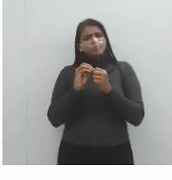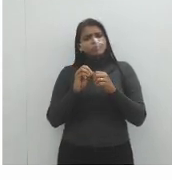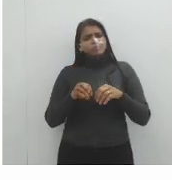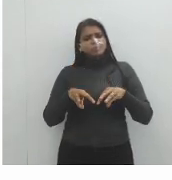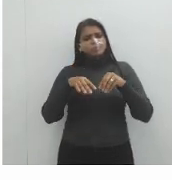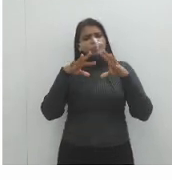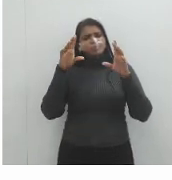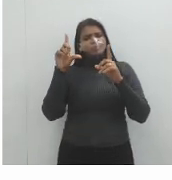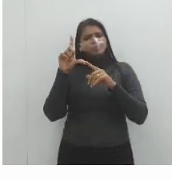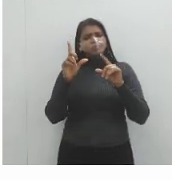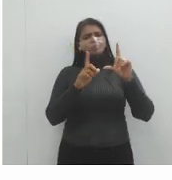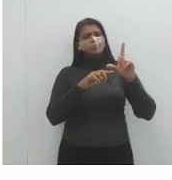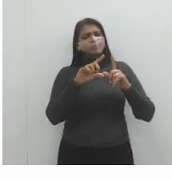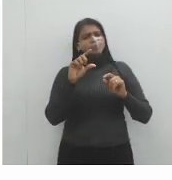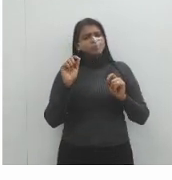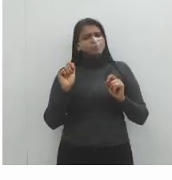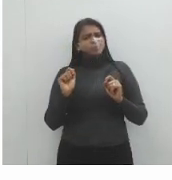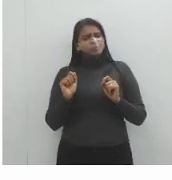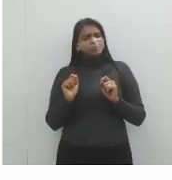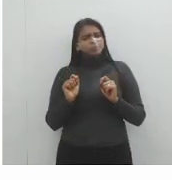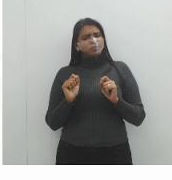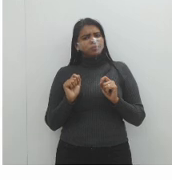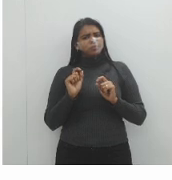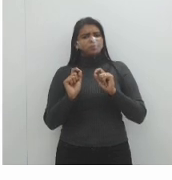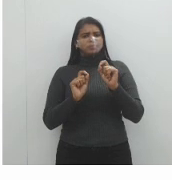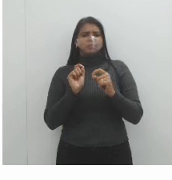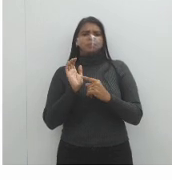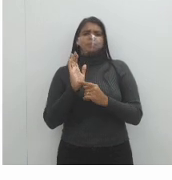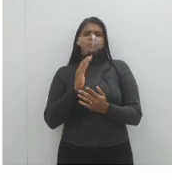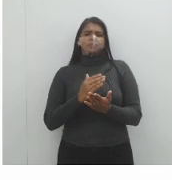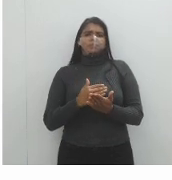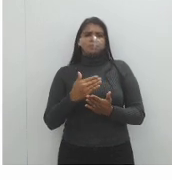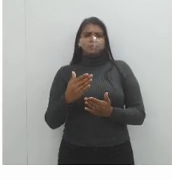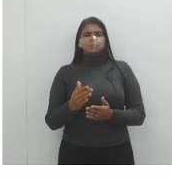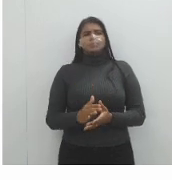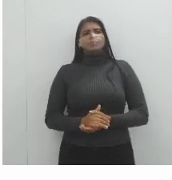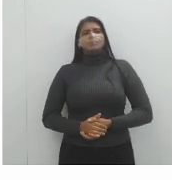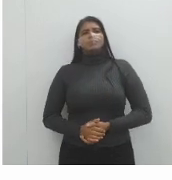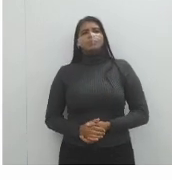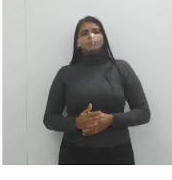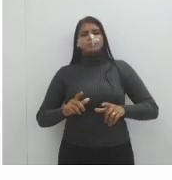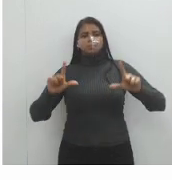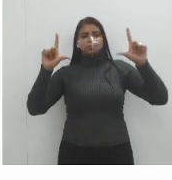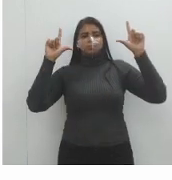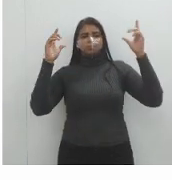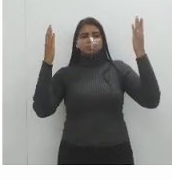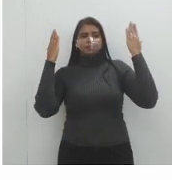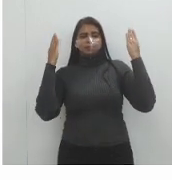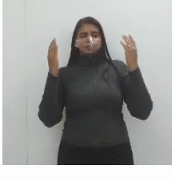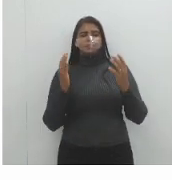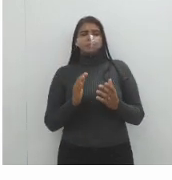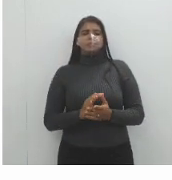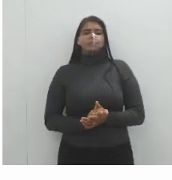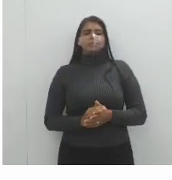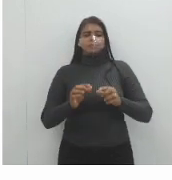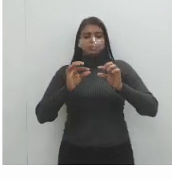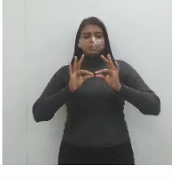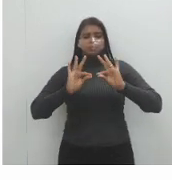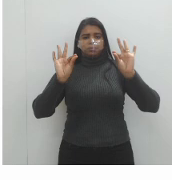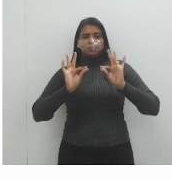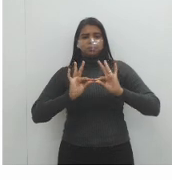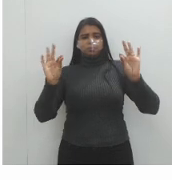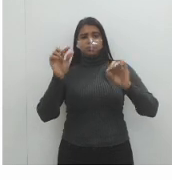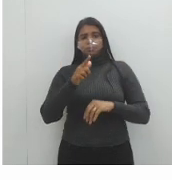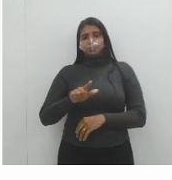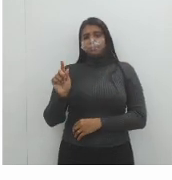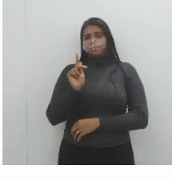de estrelas? E aí a gente traz uma continuação aqui, ó, a citação de outro professor de